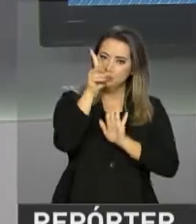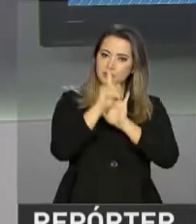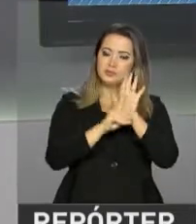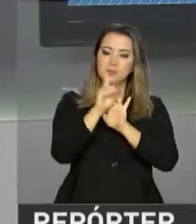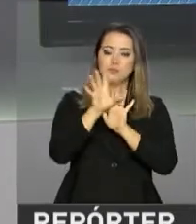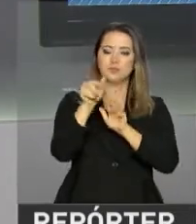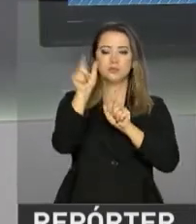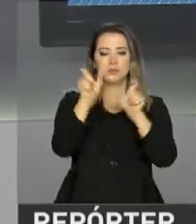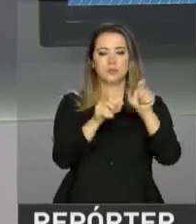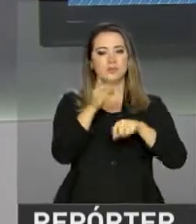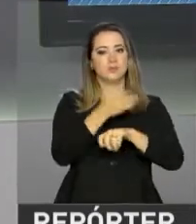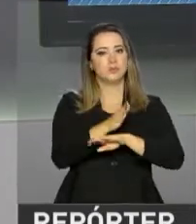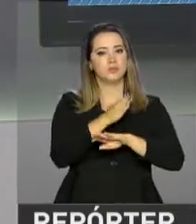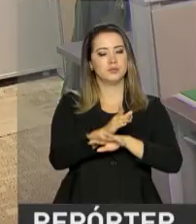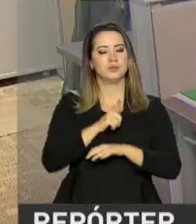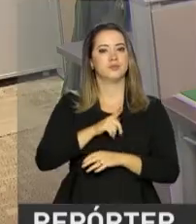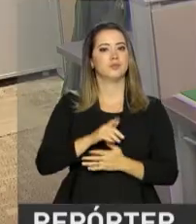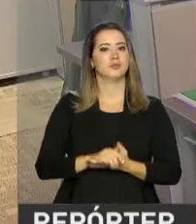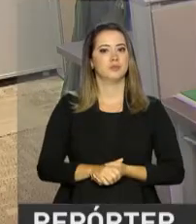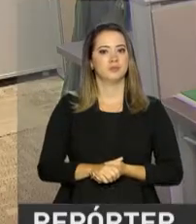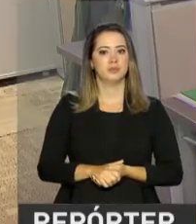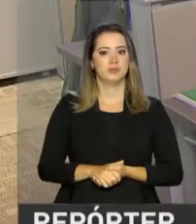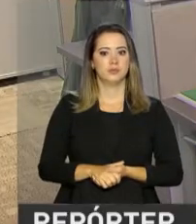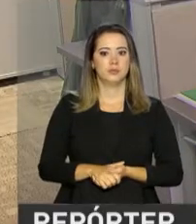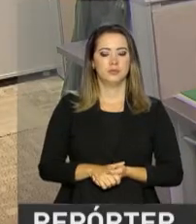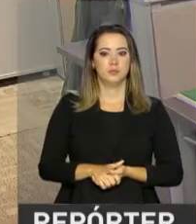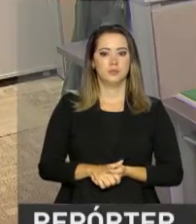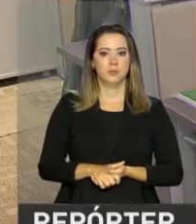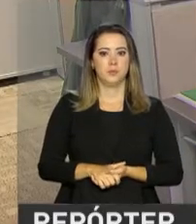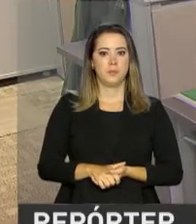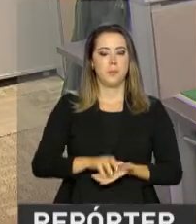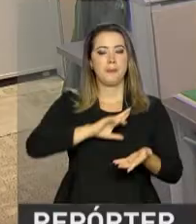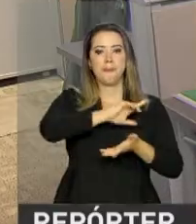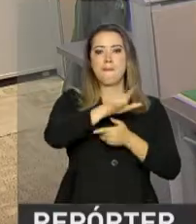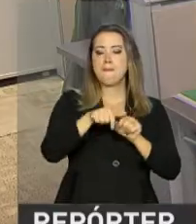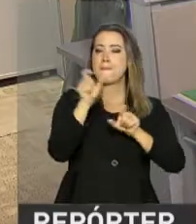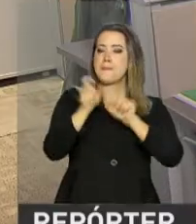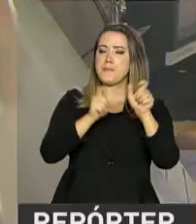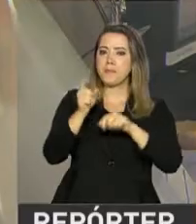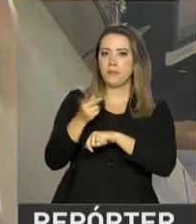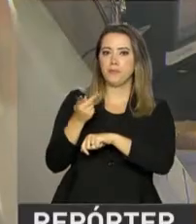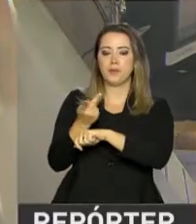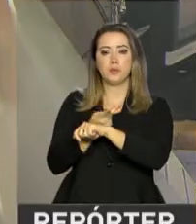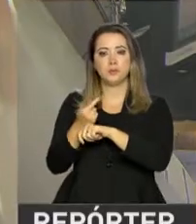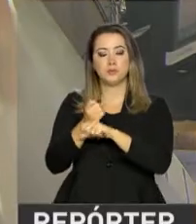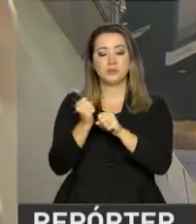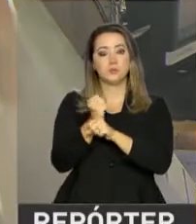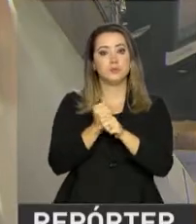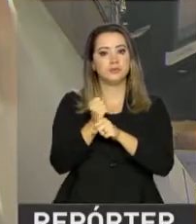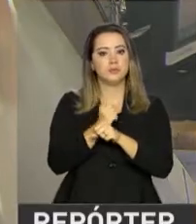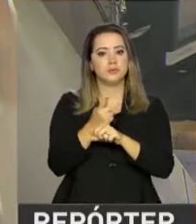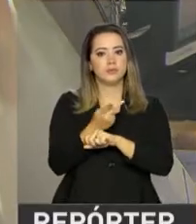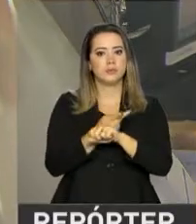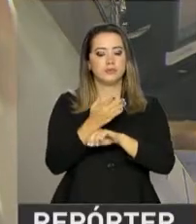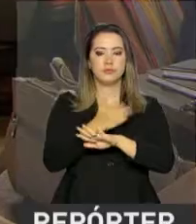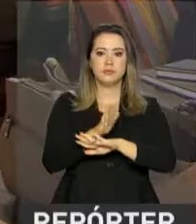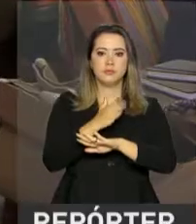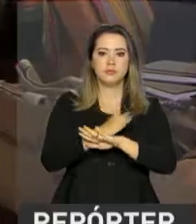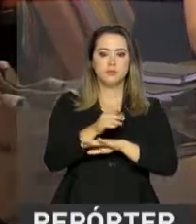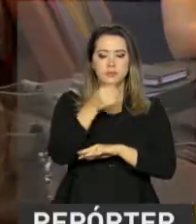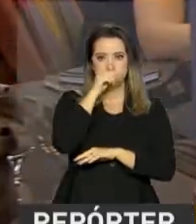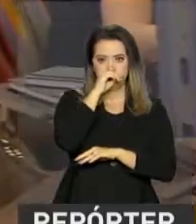todo o estagiário tem muita gente aproveita o início do ano para buscar uma vaga de estágio